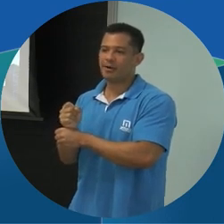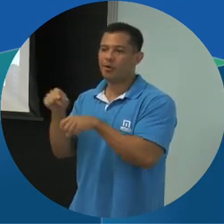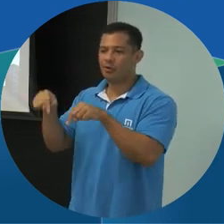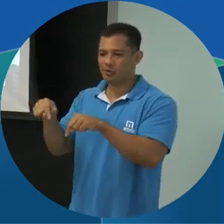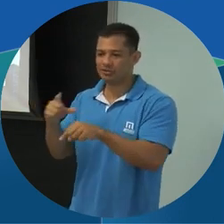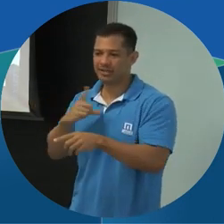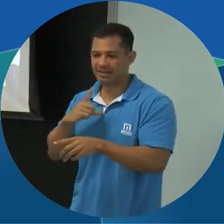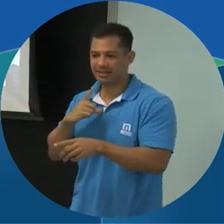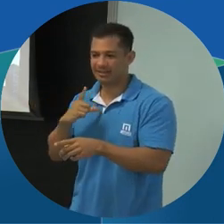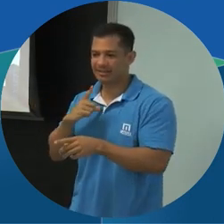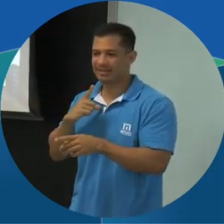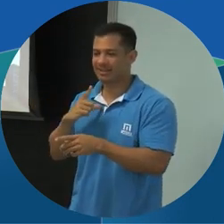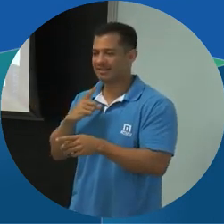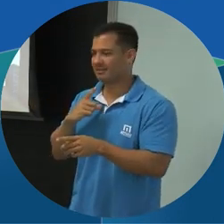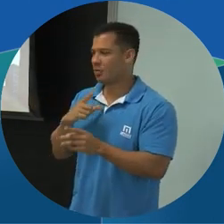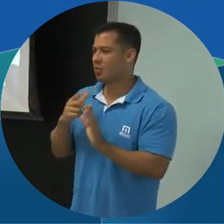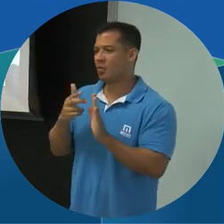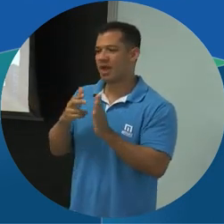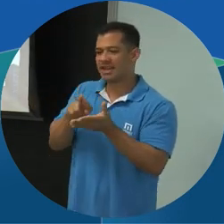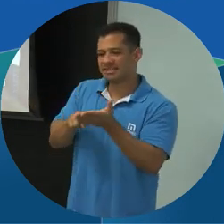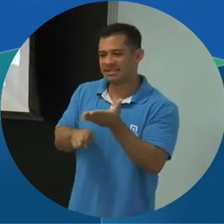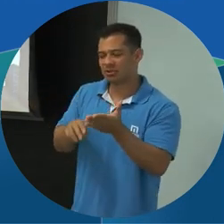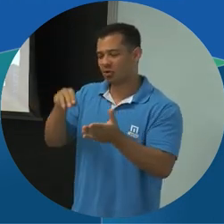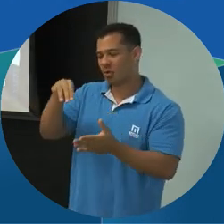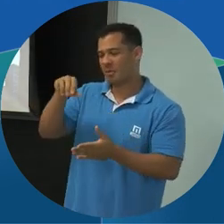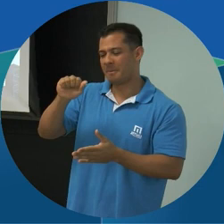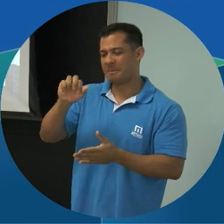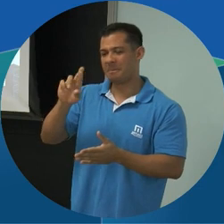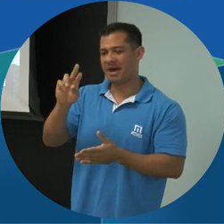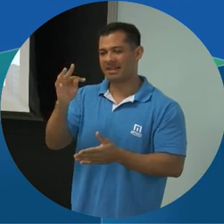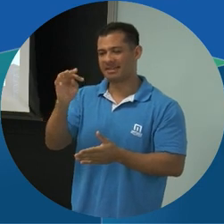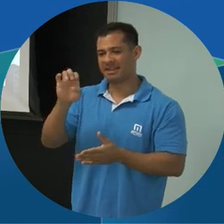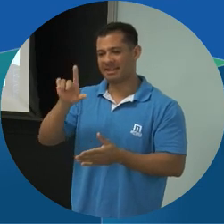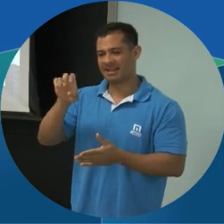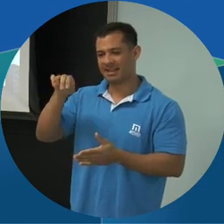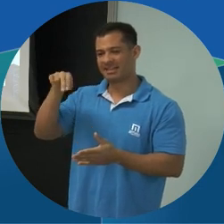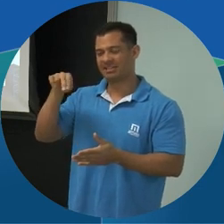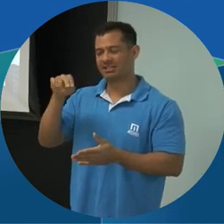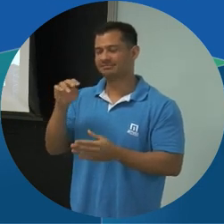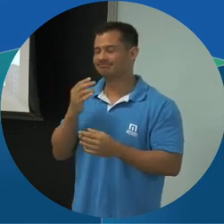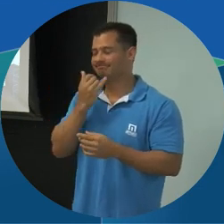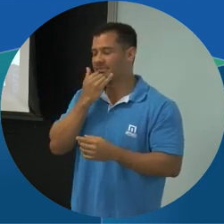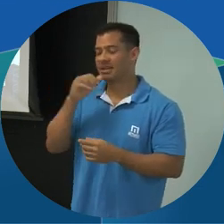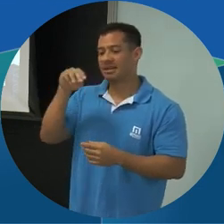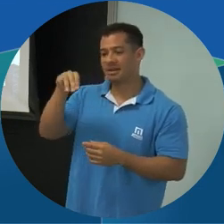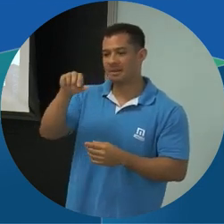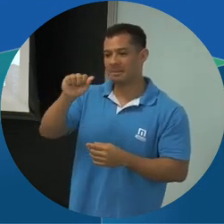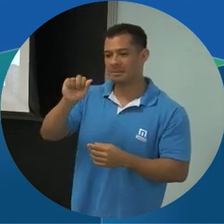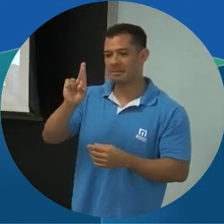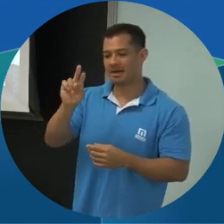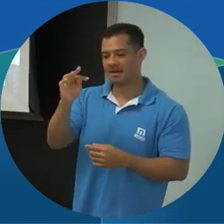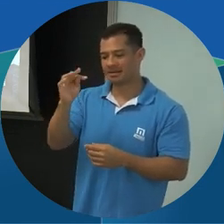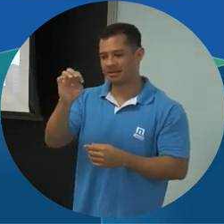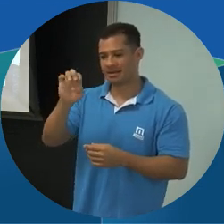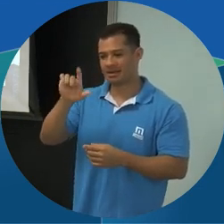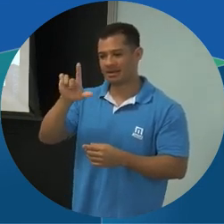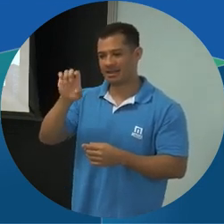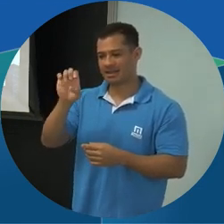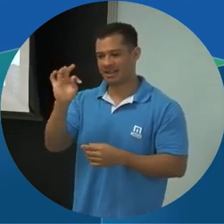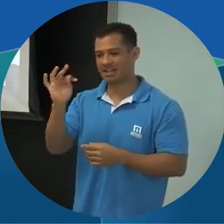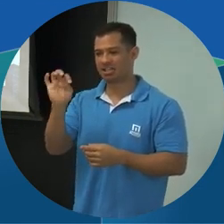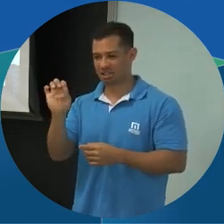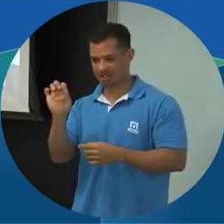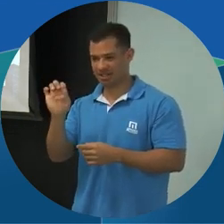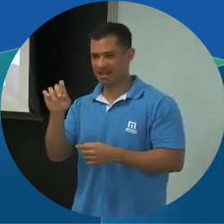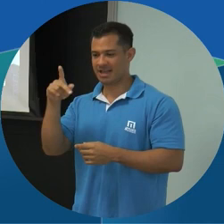registro de martelete pneumático, onde o ruído realizado por um martelete pneumático